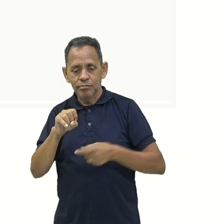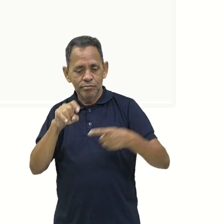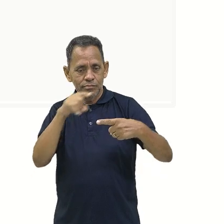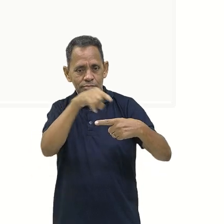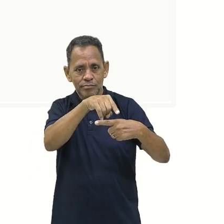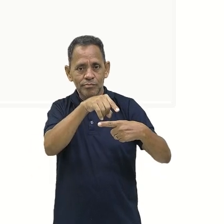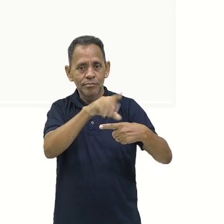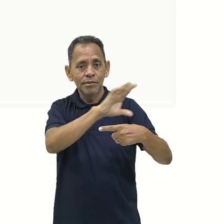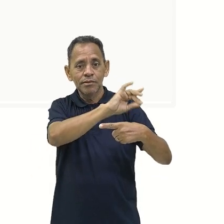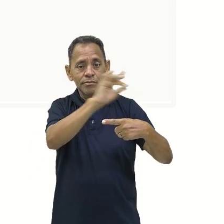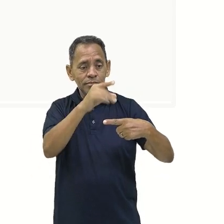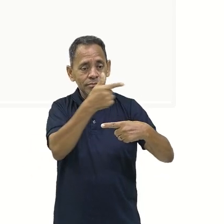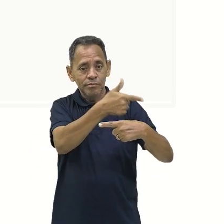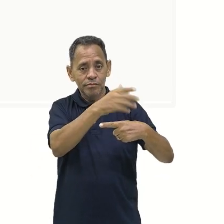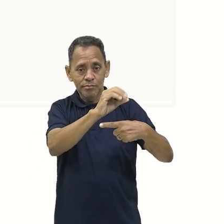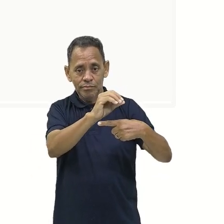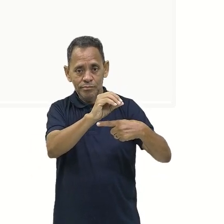20,